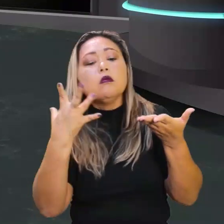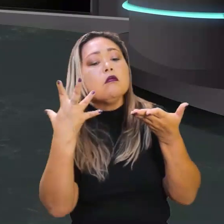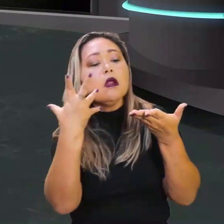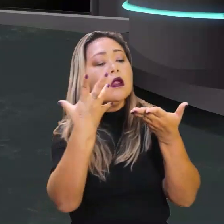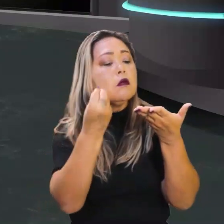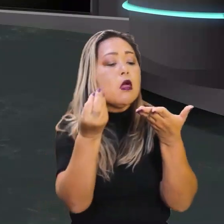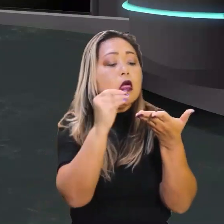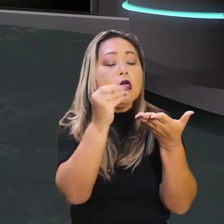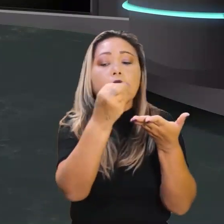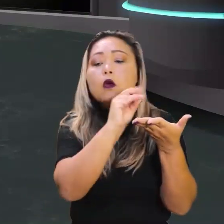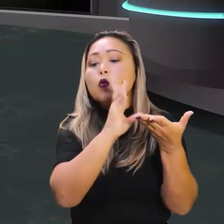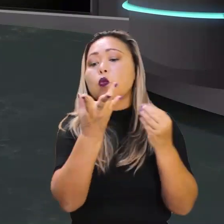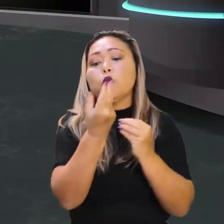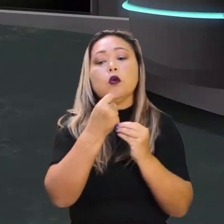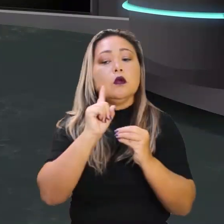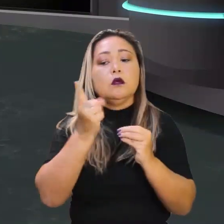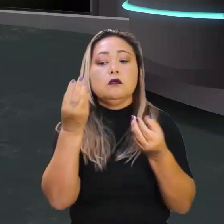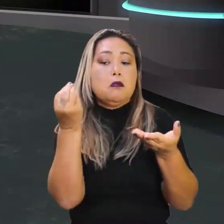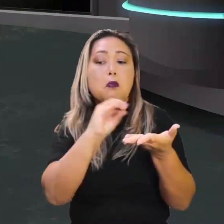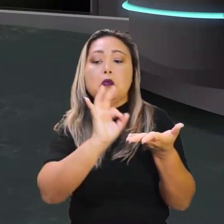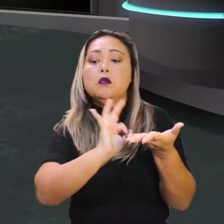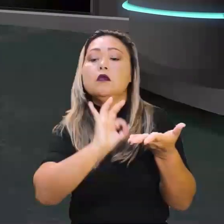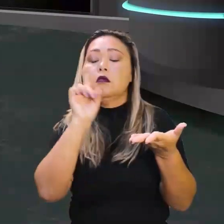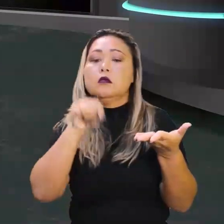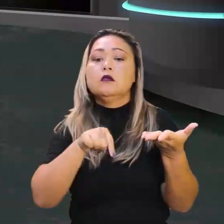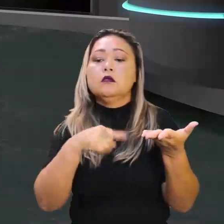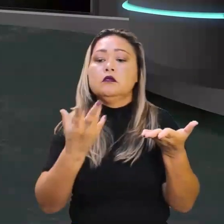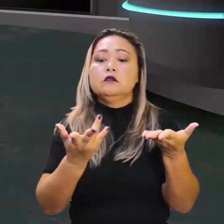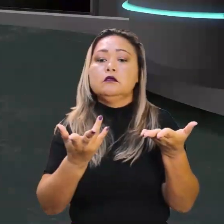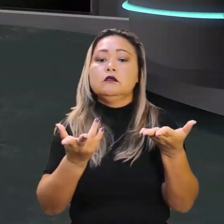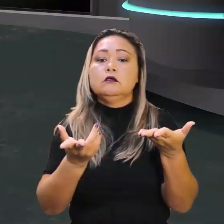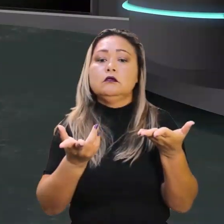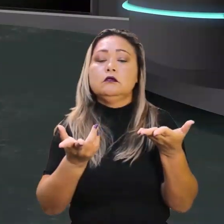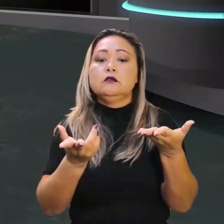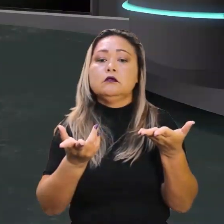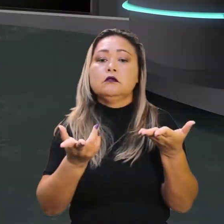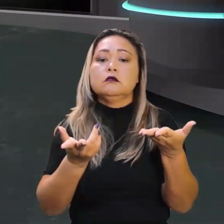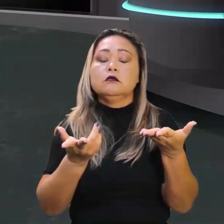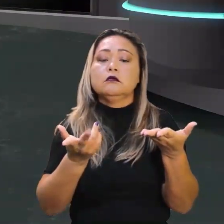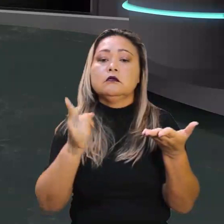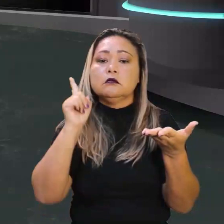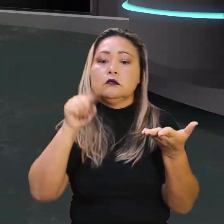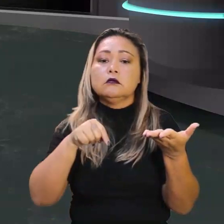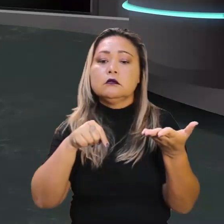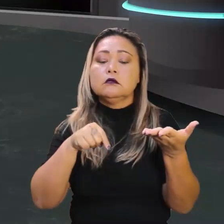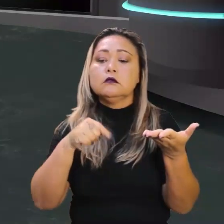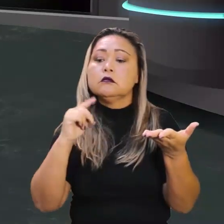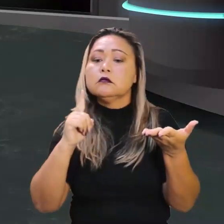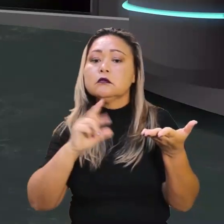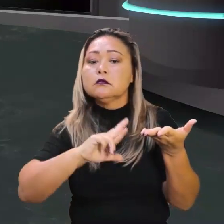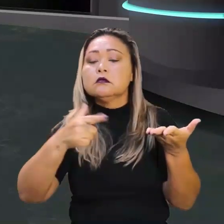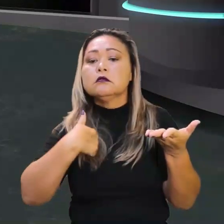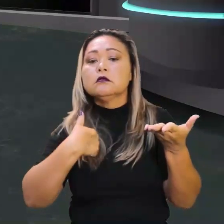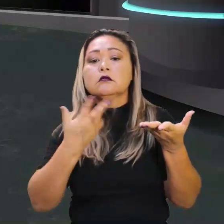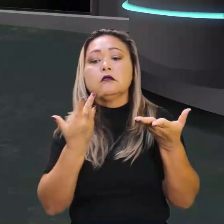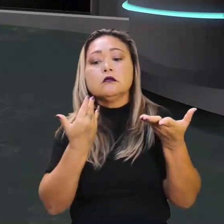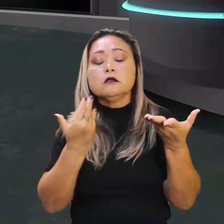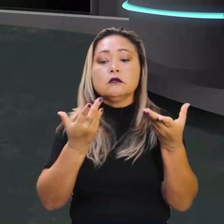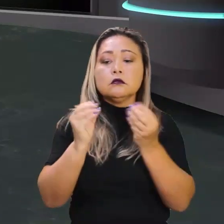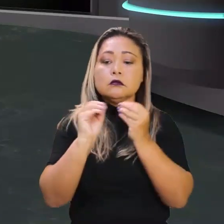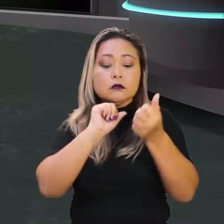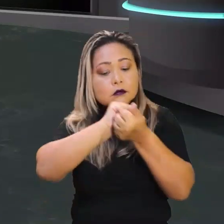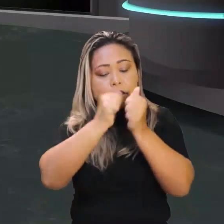embelezamento artístico ali colocado. Por isso que o que é considerado não naturalista é o que tem algum tipo